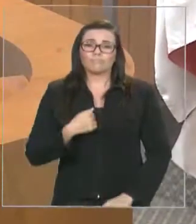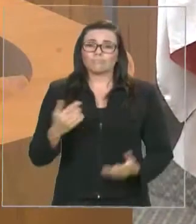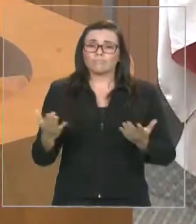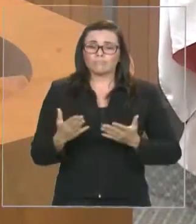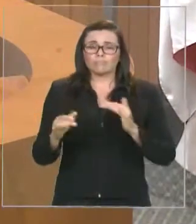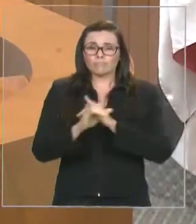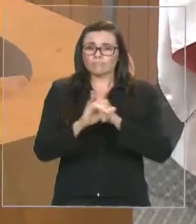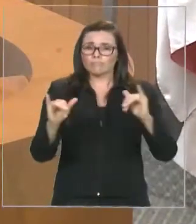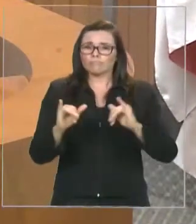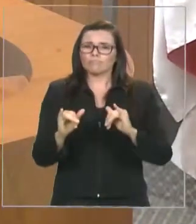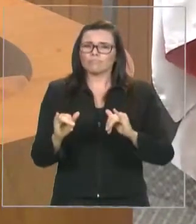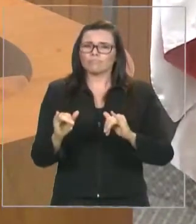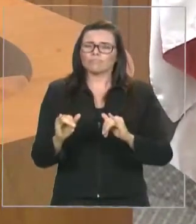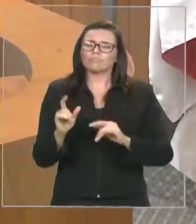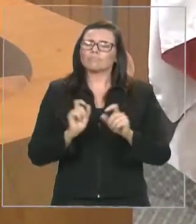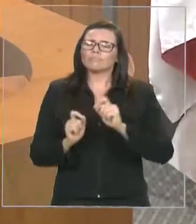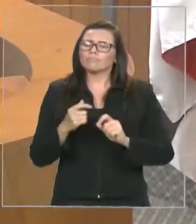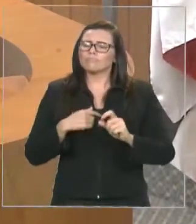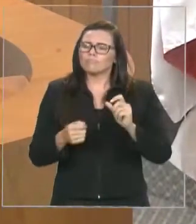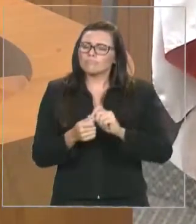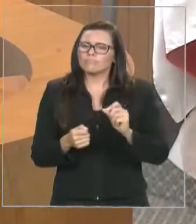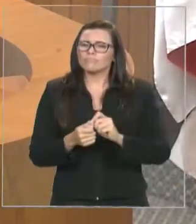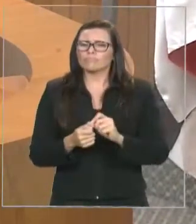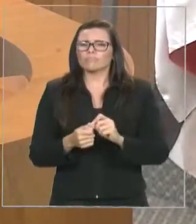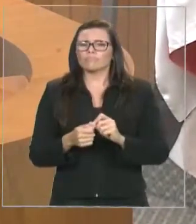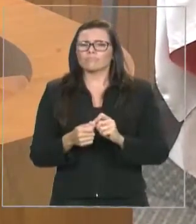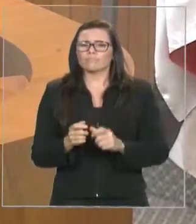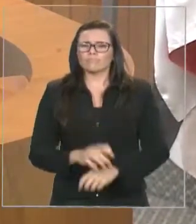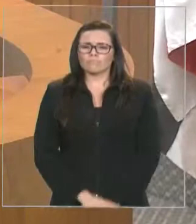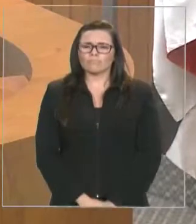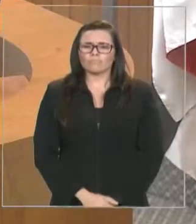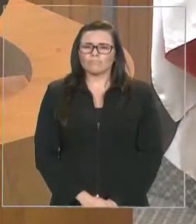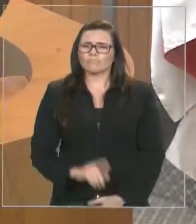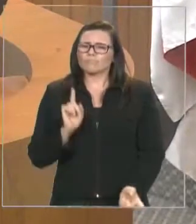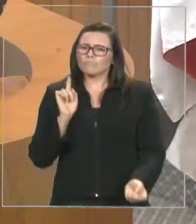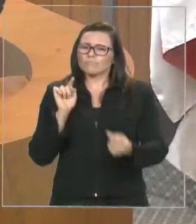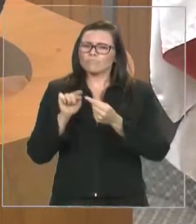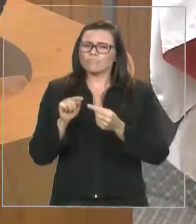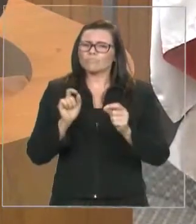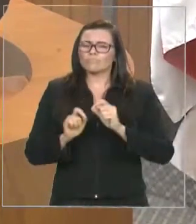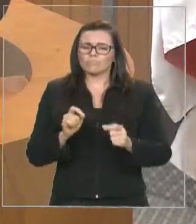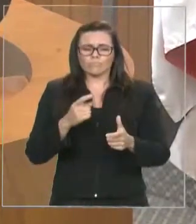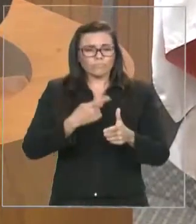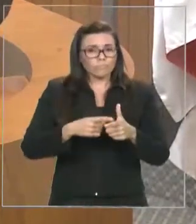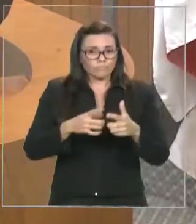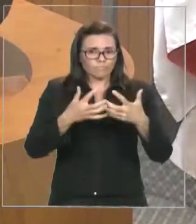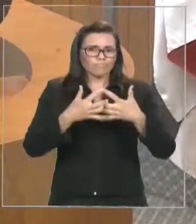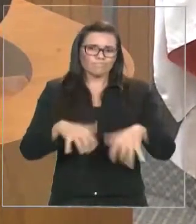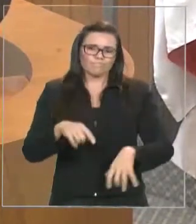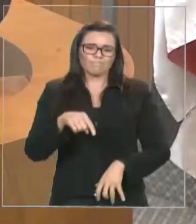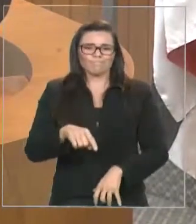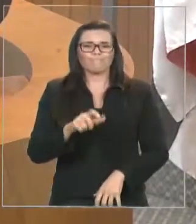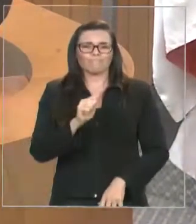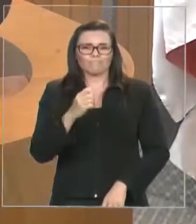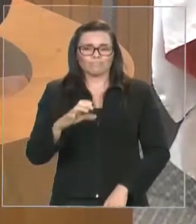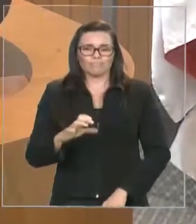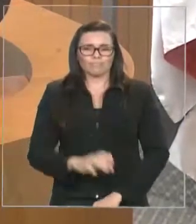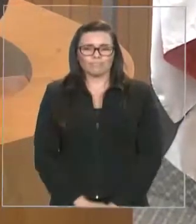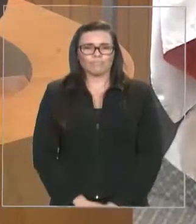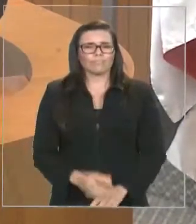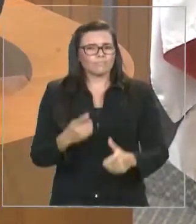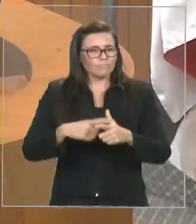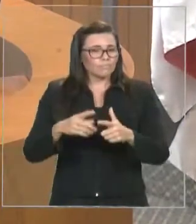nós possamos solucionar esse problema, que é o desrespeito do atendimento bancário, onde nós